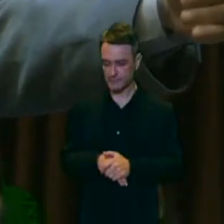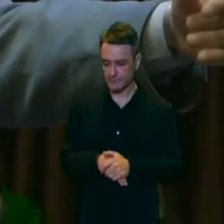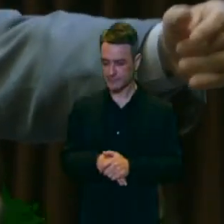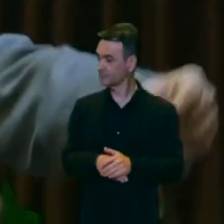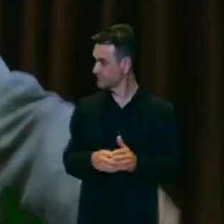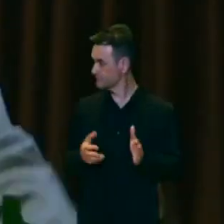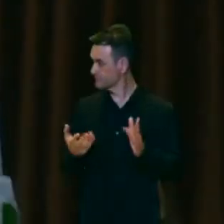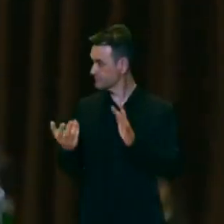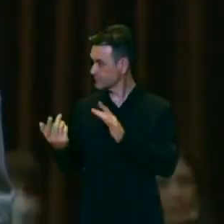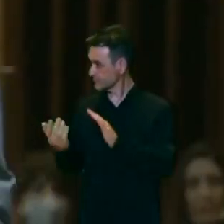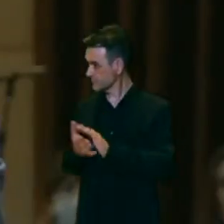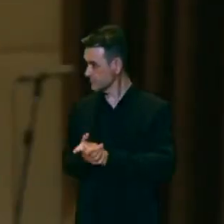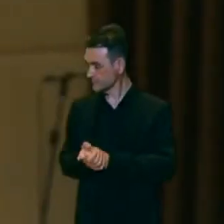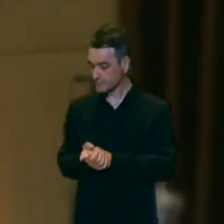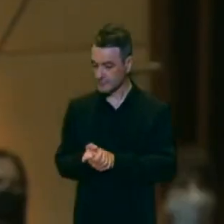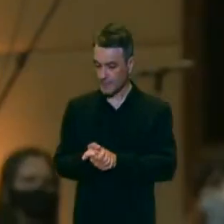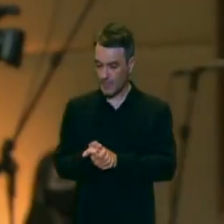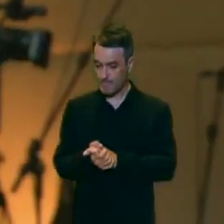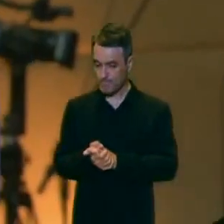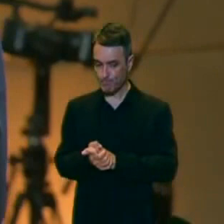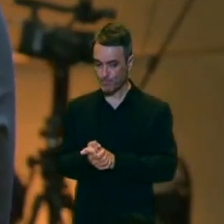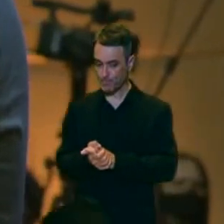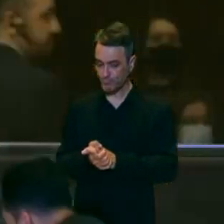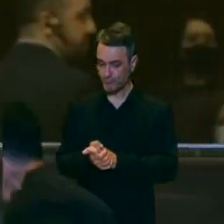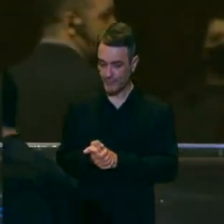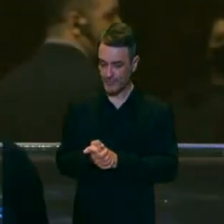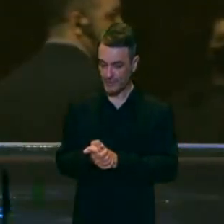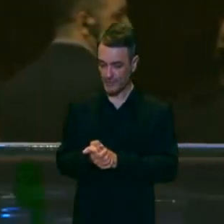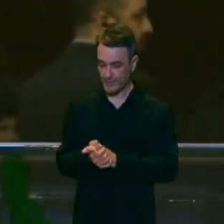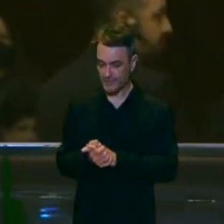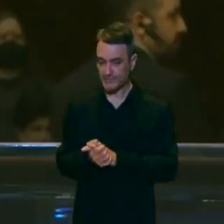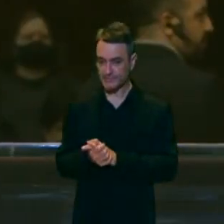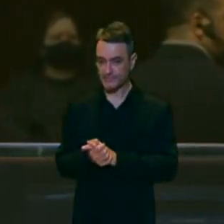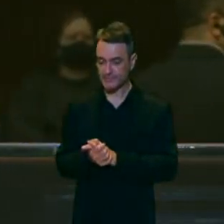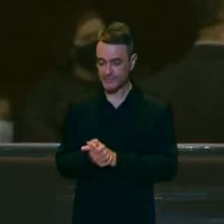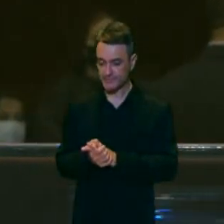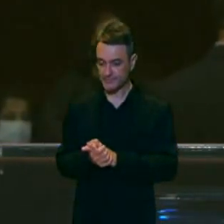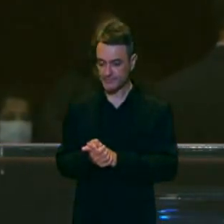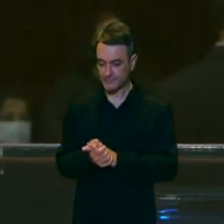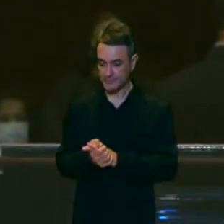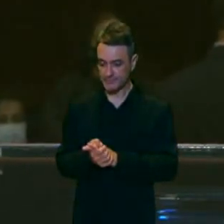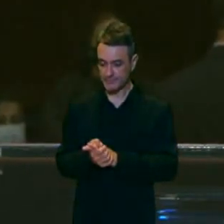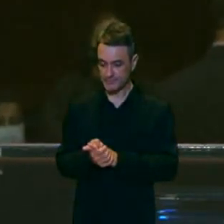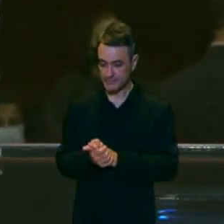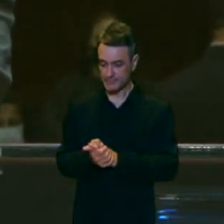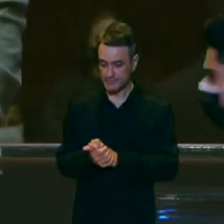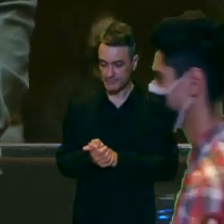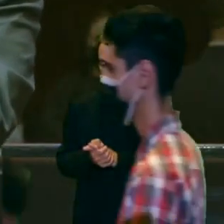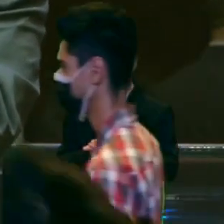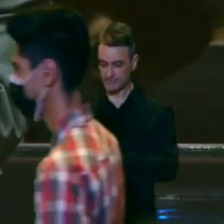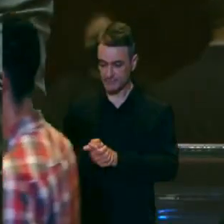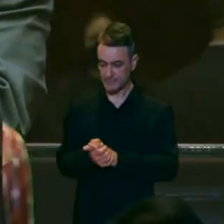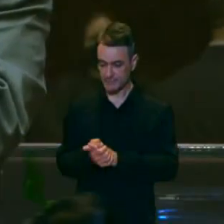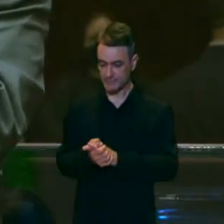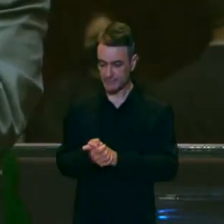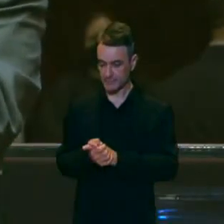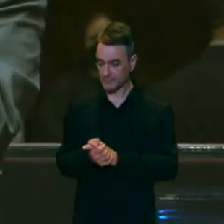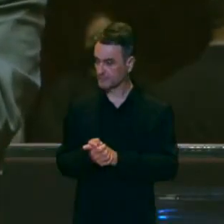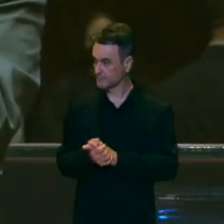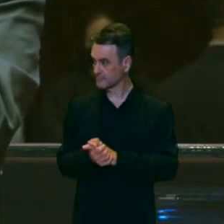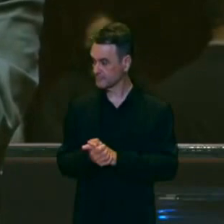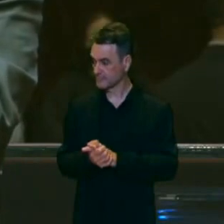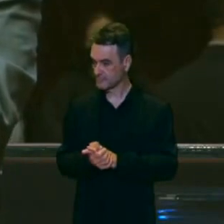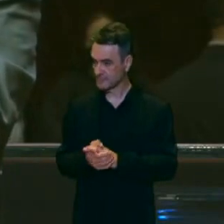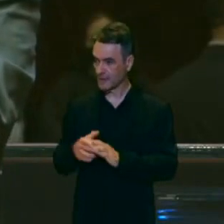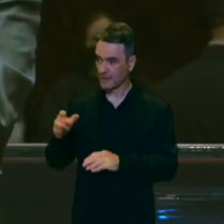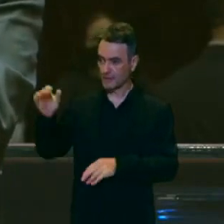receber vocês aqui, tá? Você que está nos vendo pela mídia social, eu queria dizer, nessa hora de oração, se o Espírito Santo tocou a